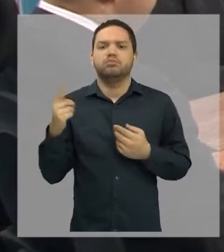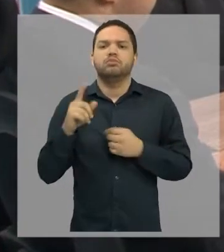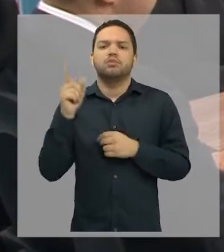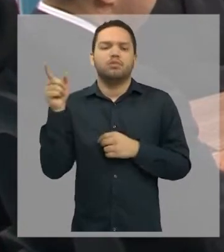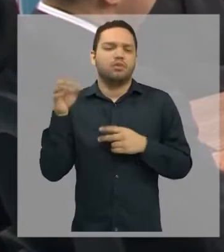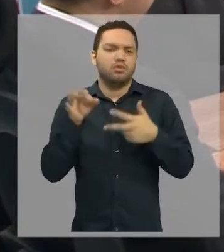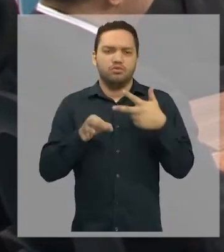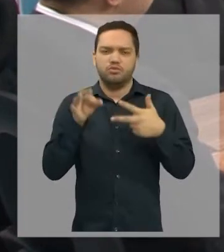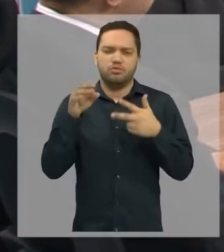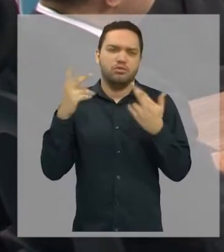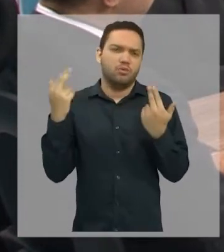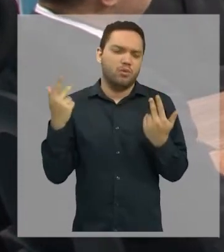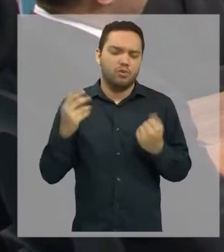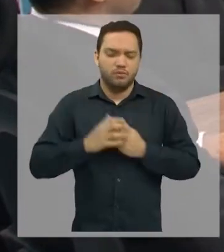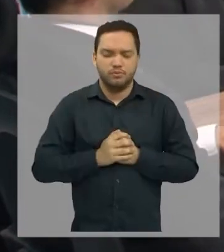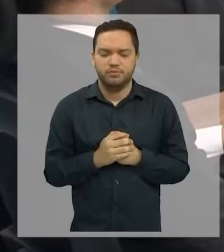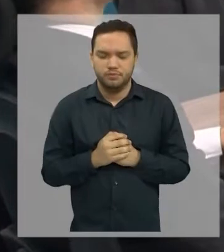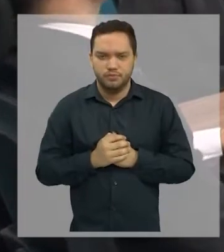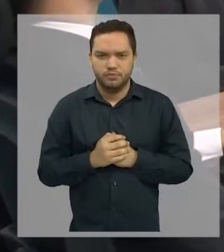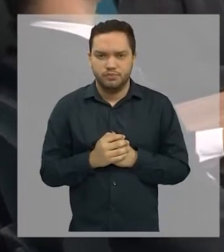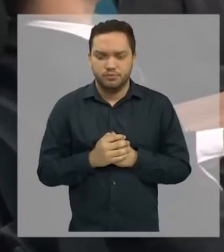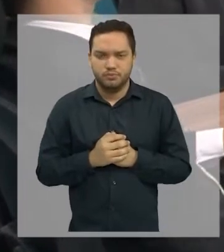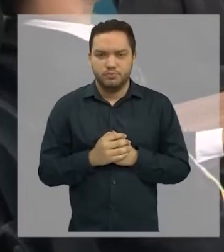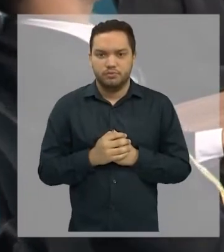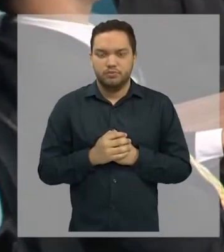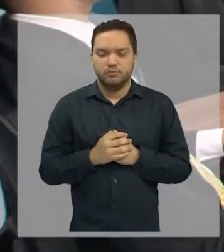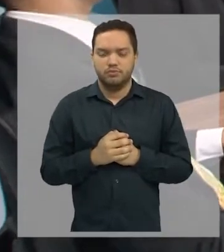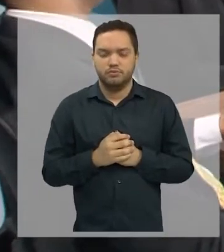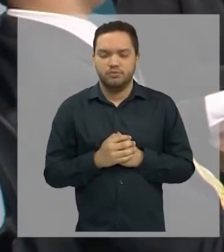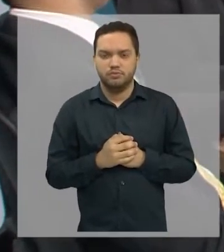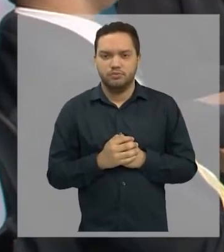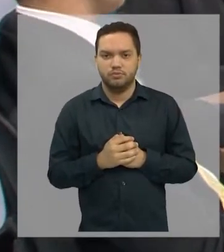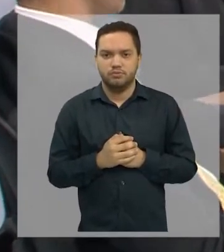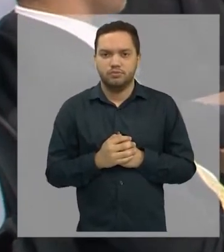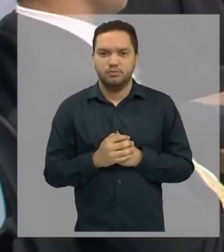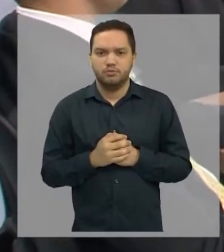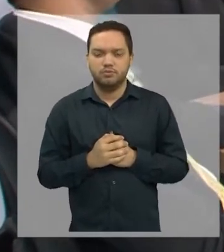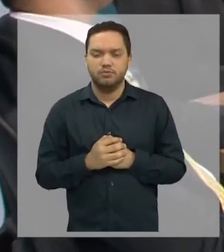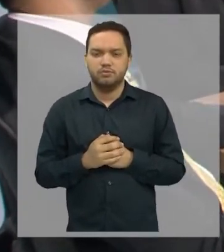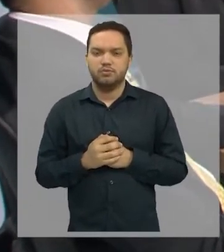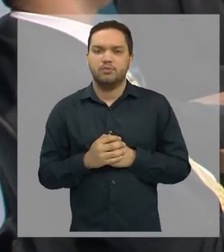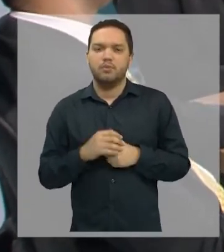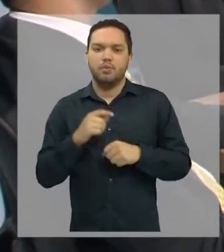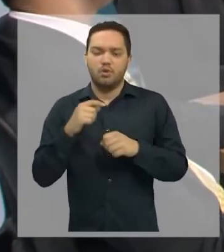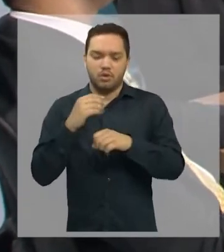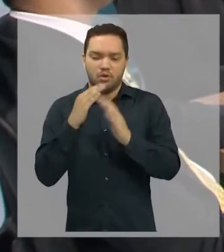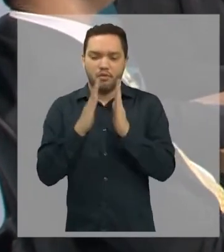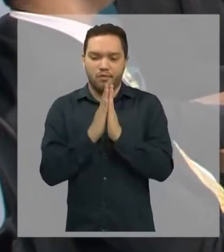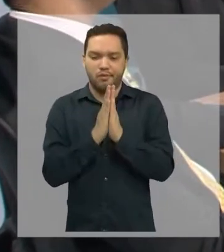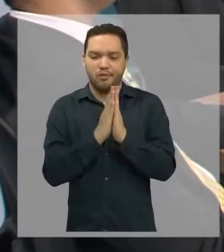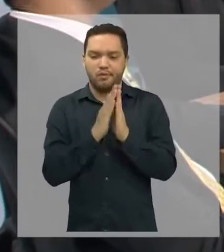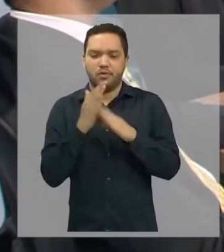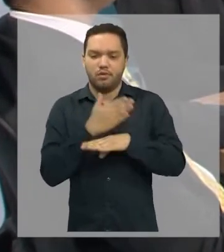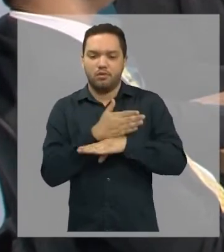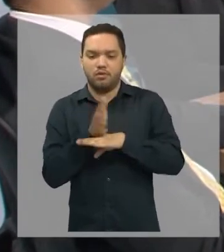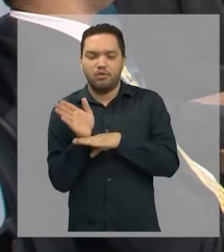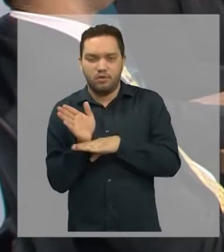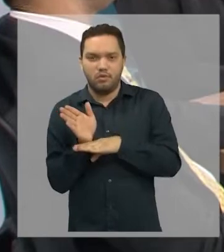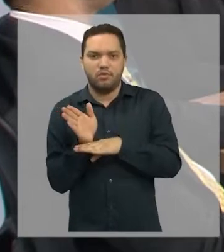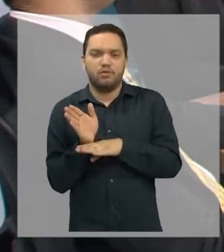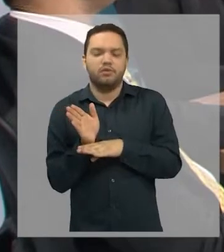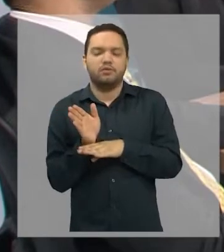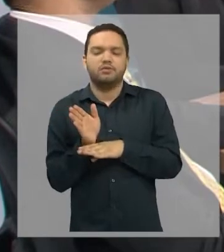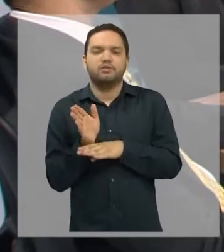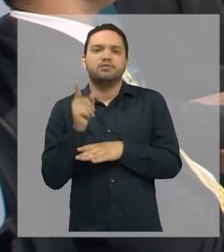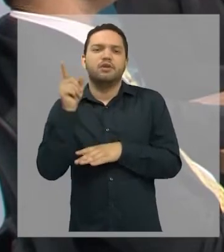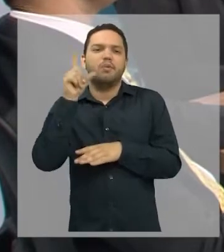Corte. Agora, mas discute-se hoje já, inclusive, o alargamento desse período em função da longevidade. Pois